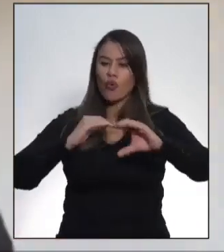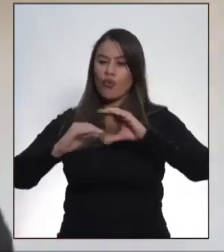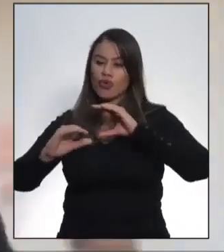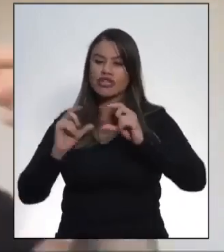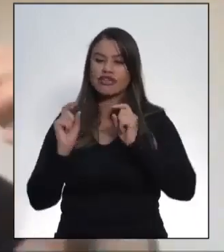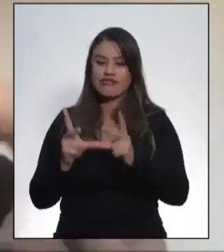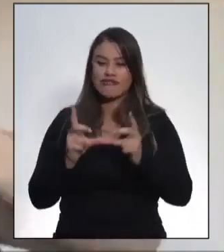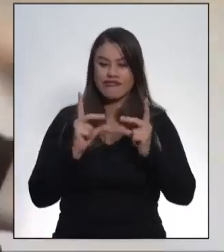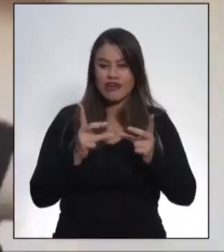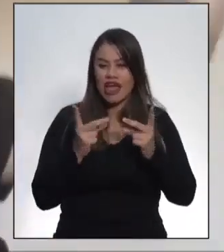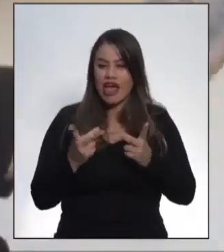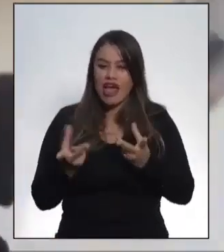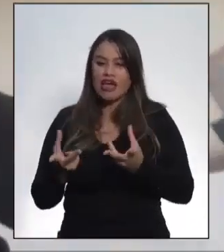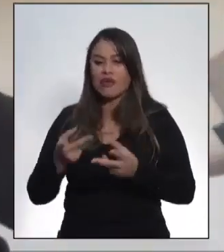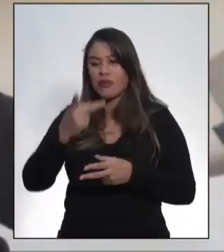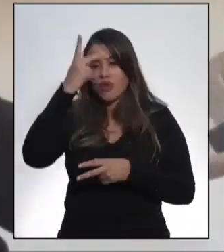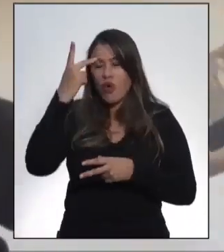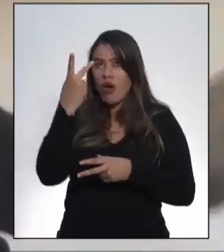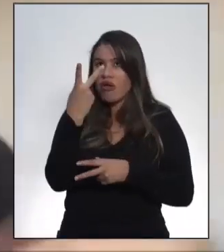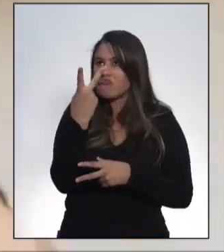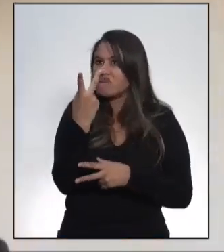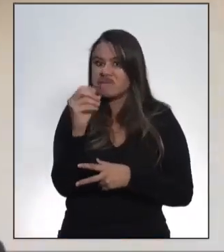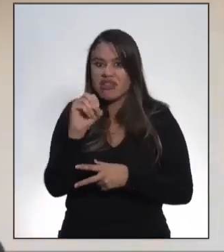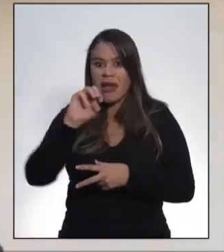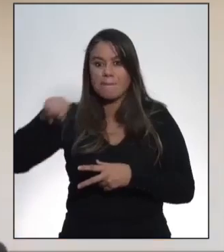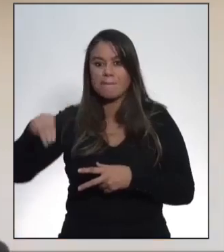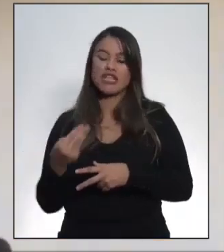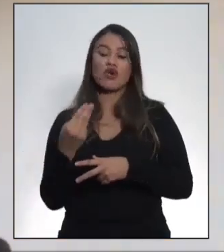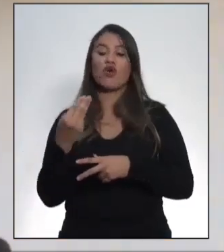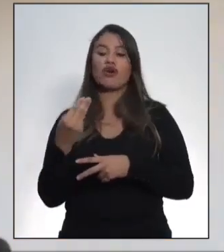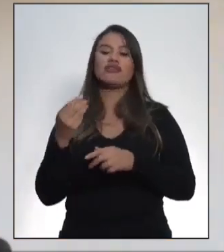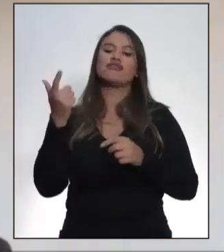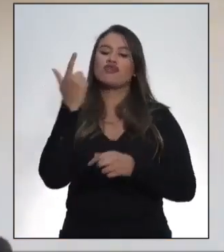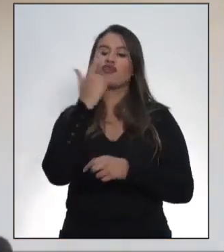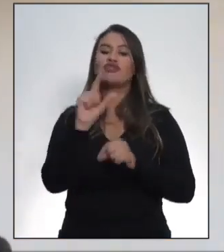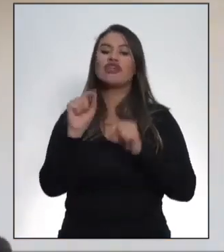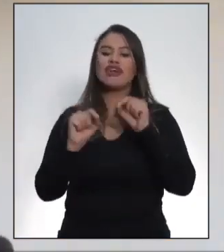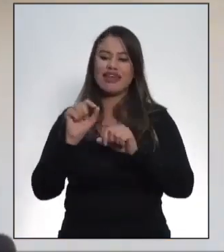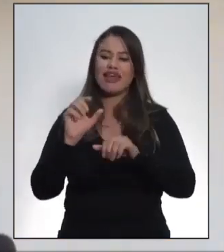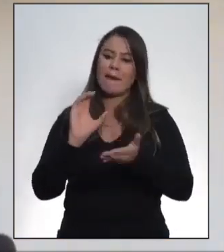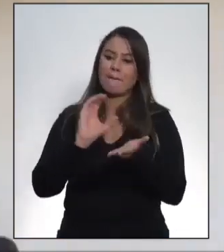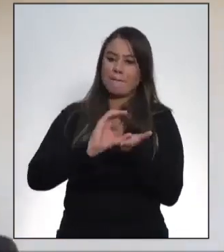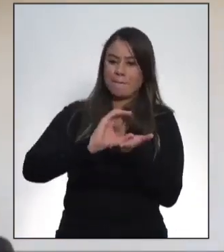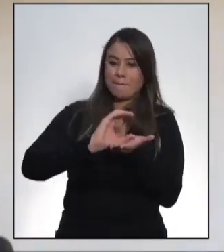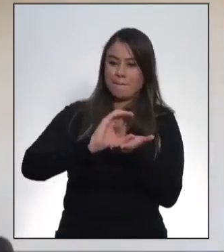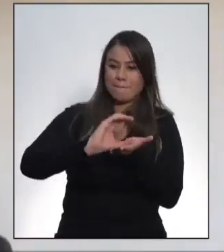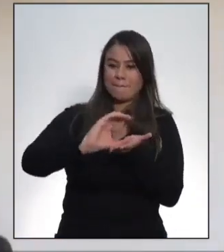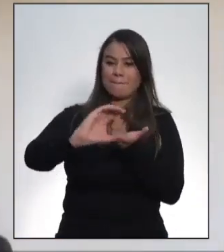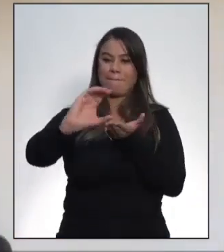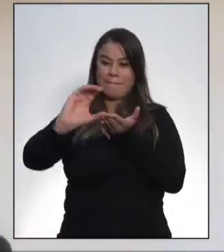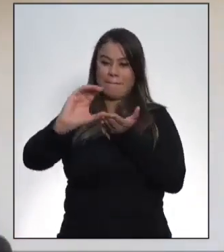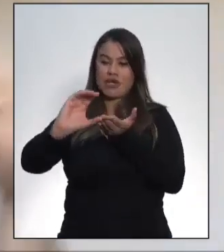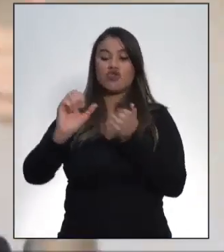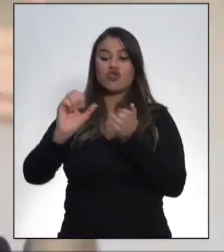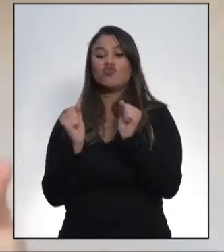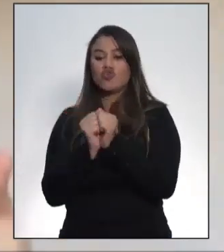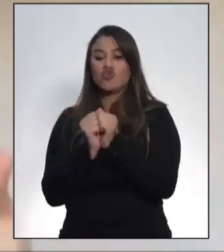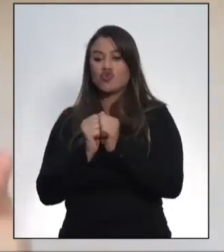produtos para 10 milhões de pessoas, você vai ter um patrocinador que vai querer se juntar a você